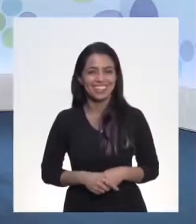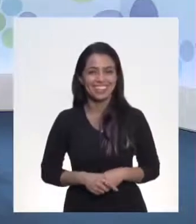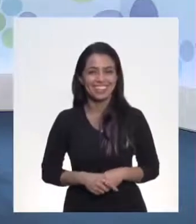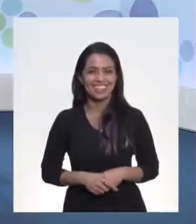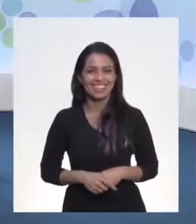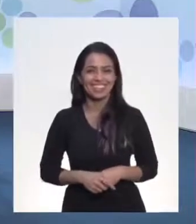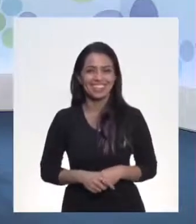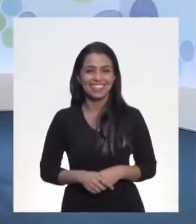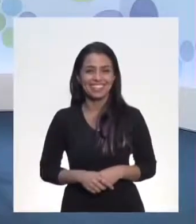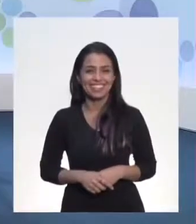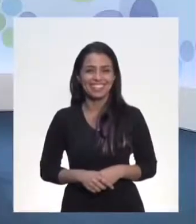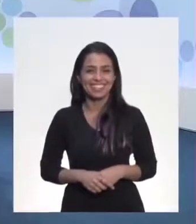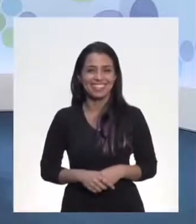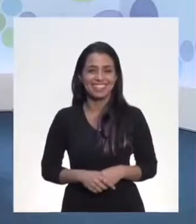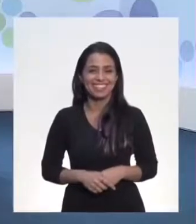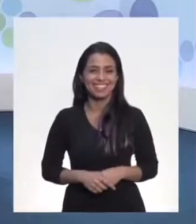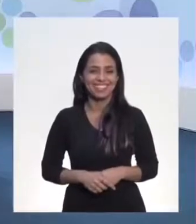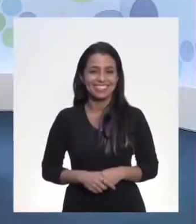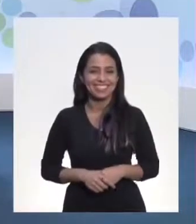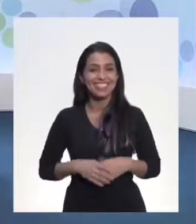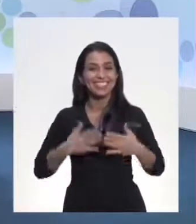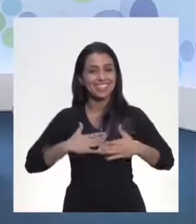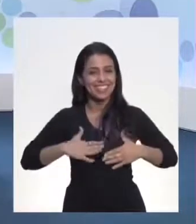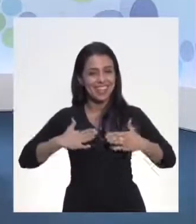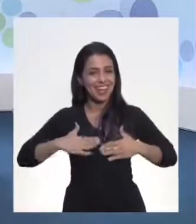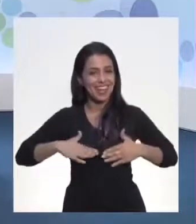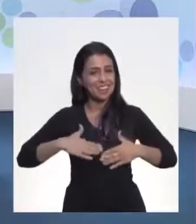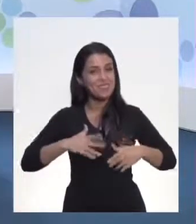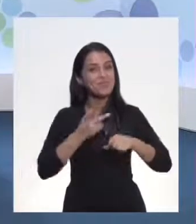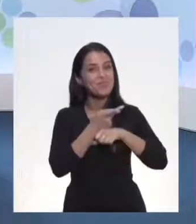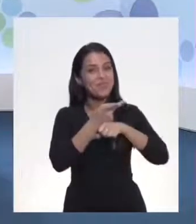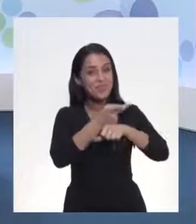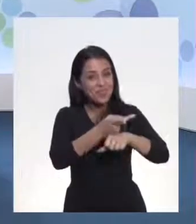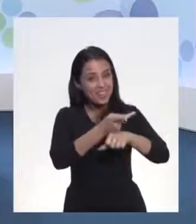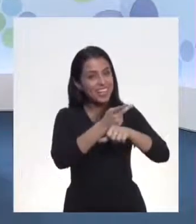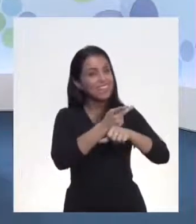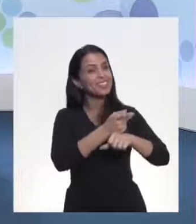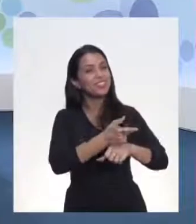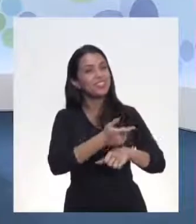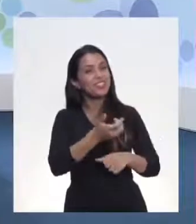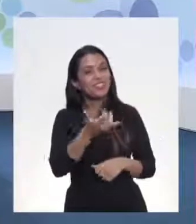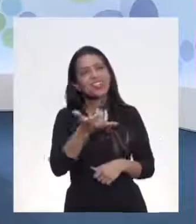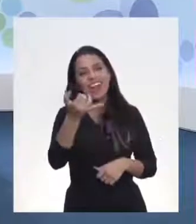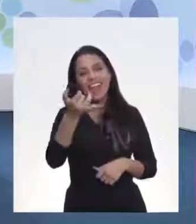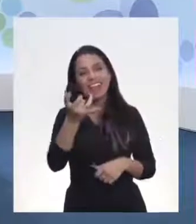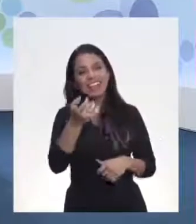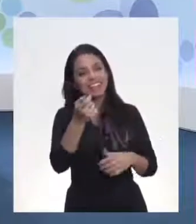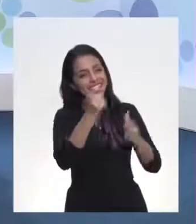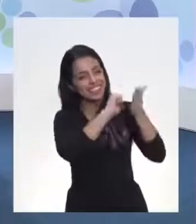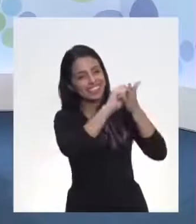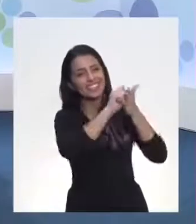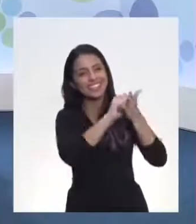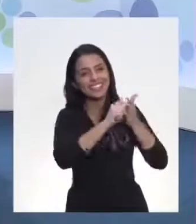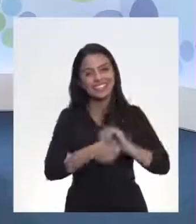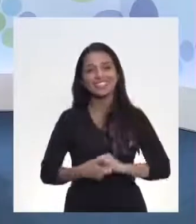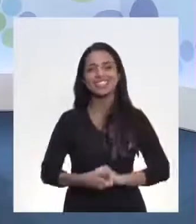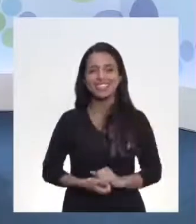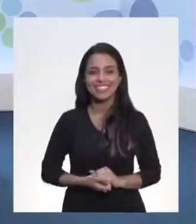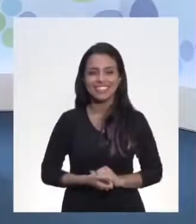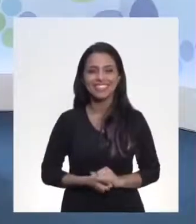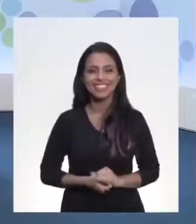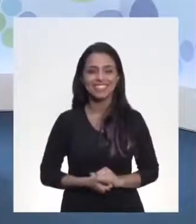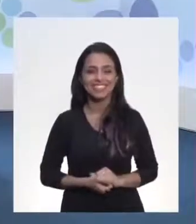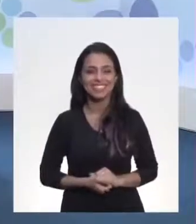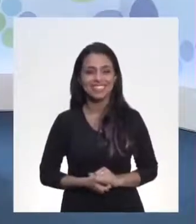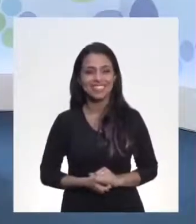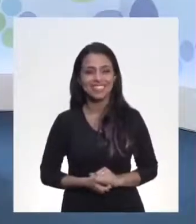Peraí, não é aqui. Calma, gente, calma. Calma, aqui. gente. Aqui. Aê, muita Vamos lá. calma nessa hora. Então, muita a hora